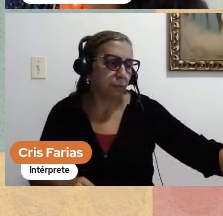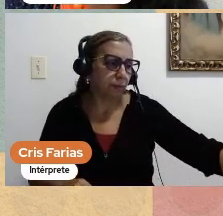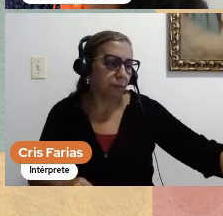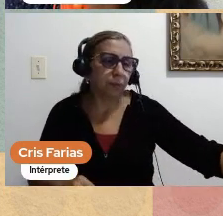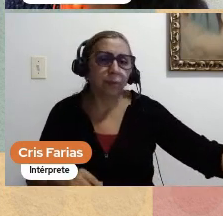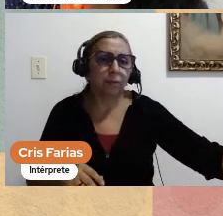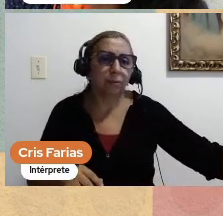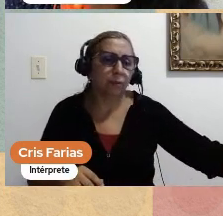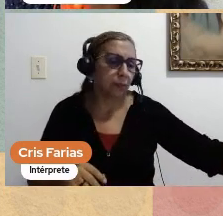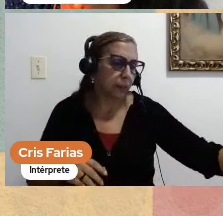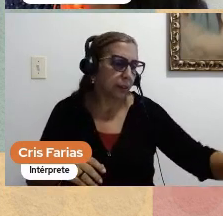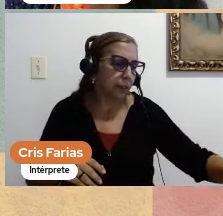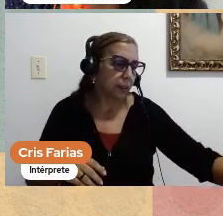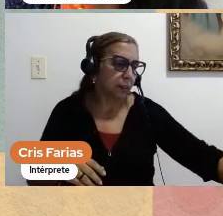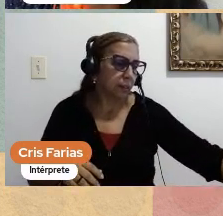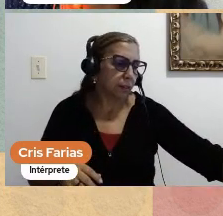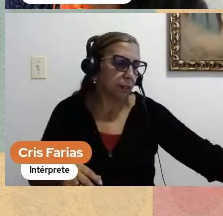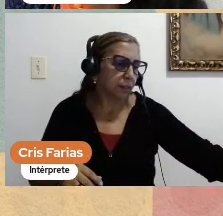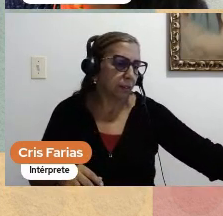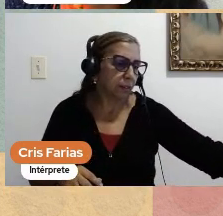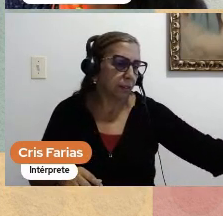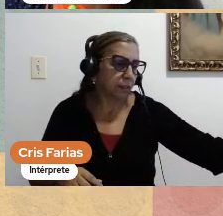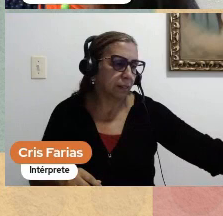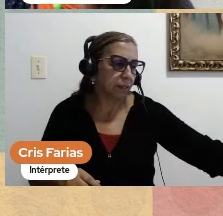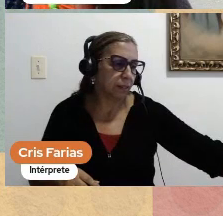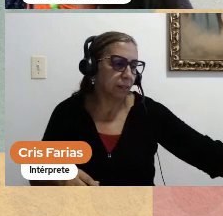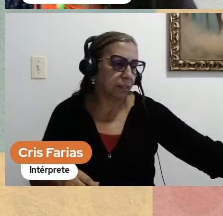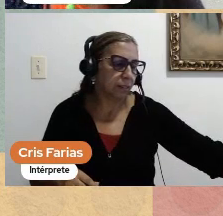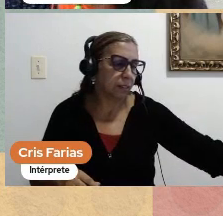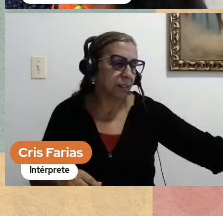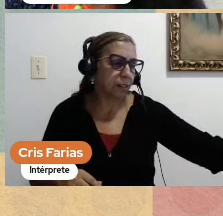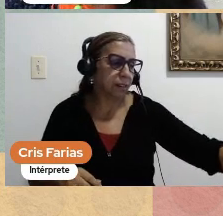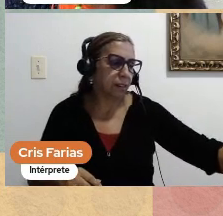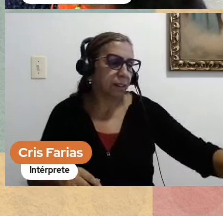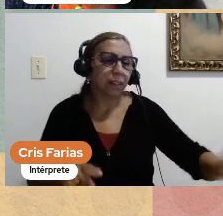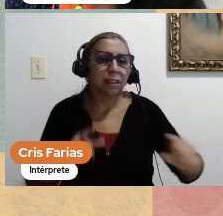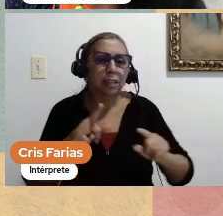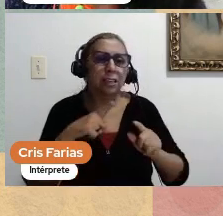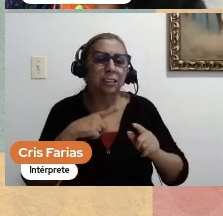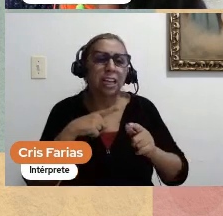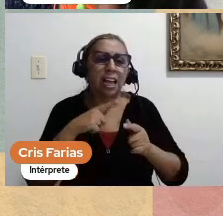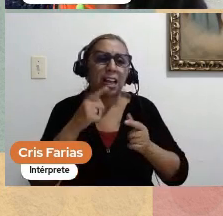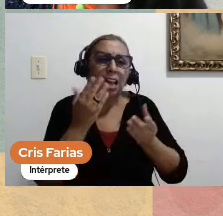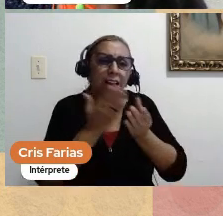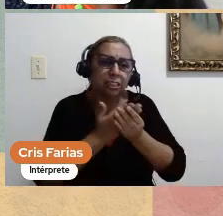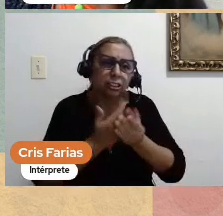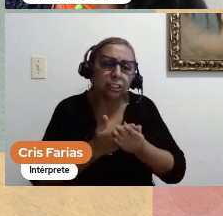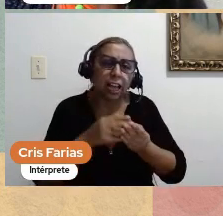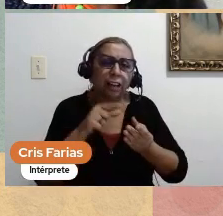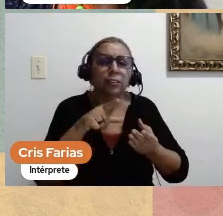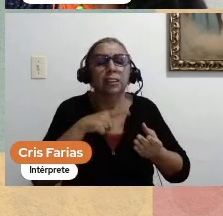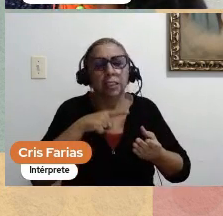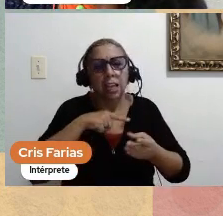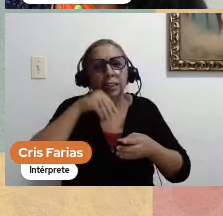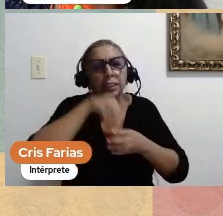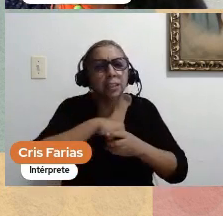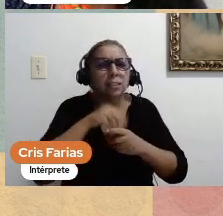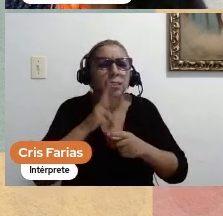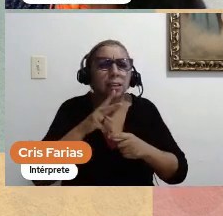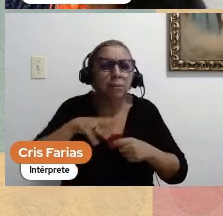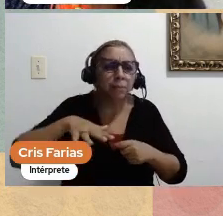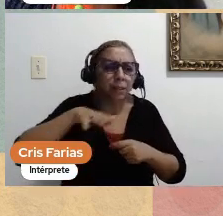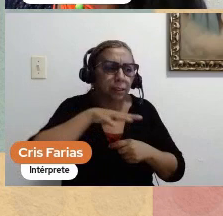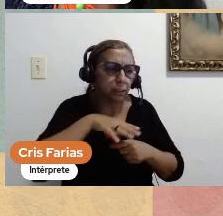a atenção muito criteriosa, muito importante, que é a descrição arquivística, que está sempre baseado em